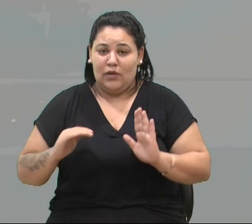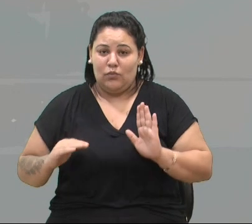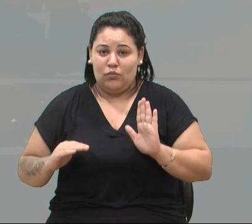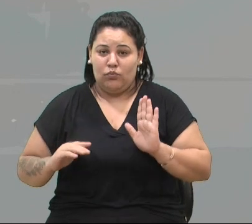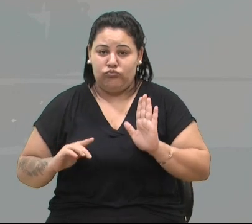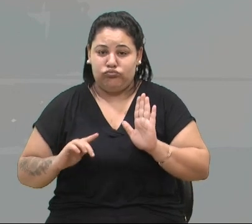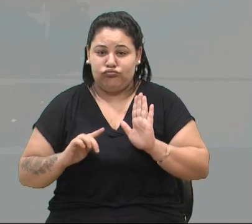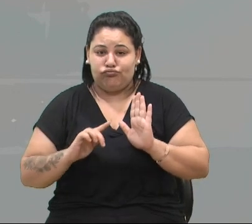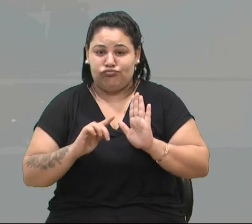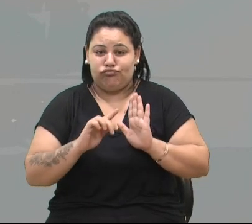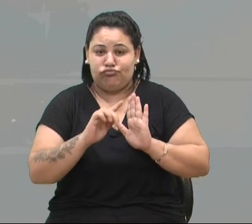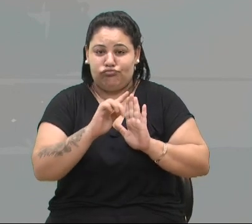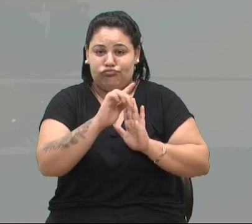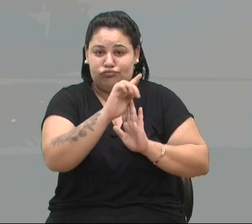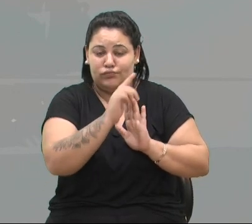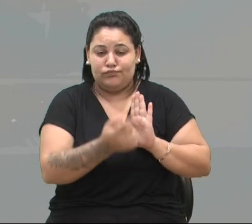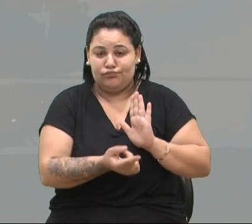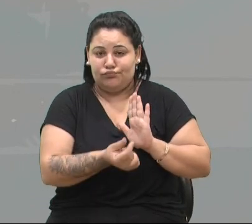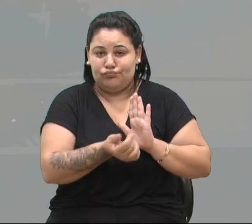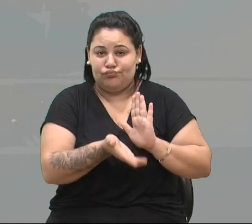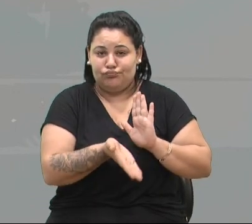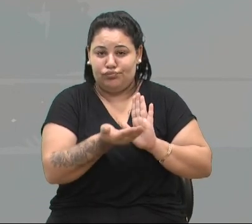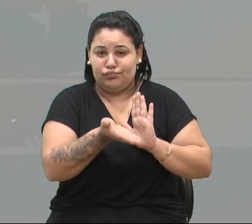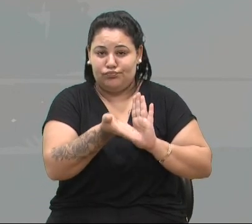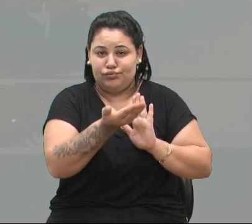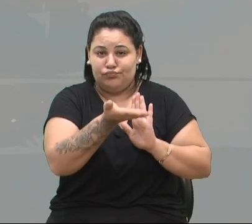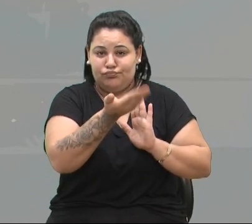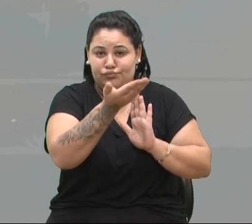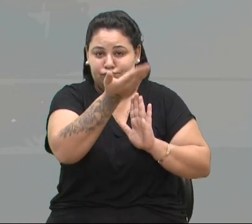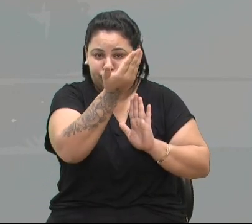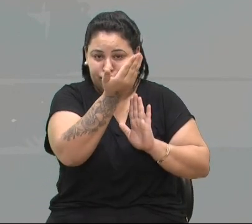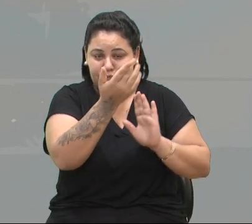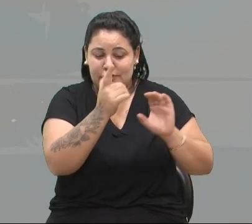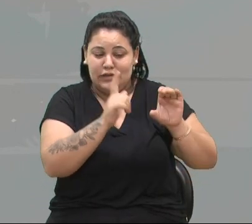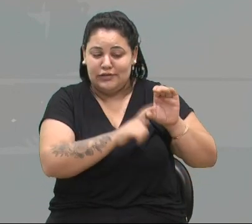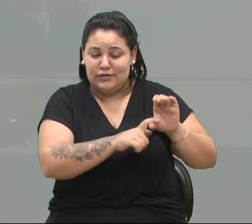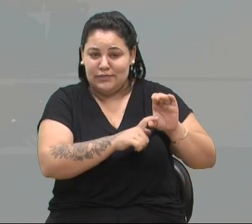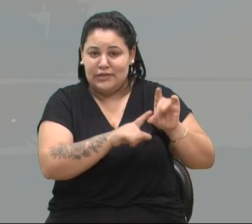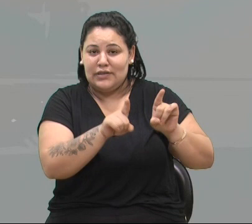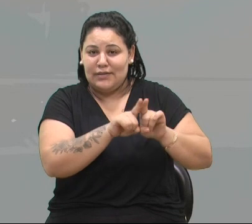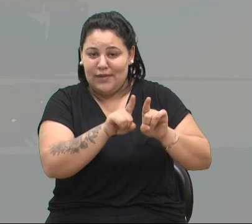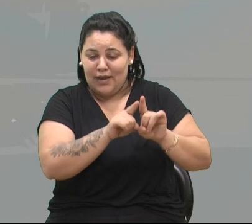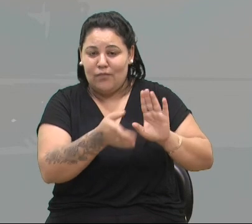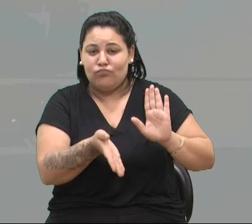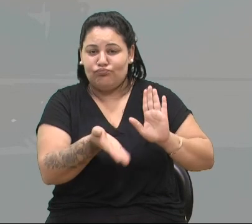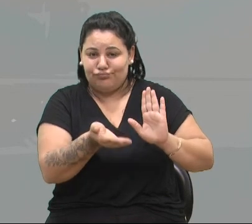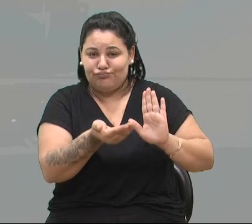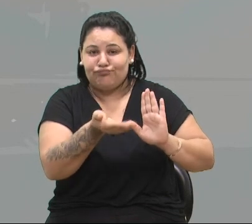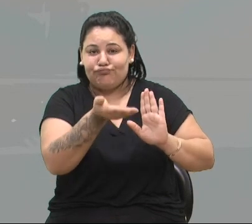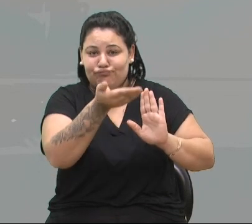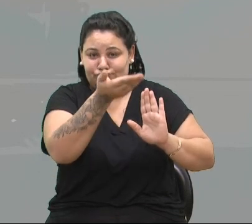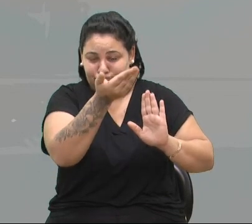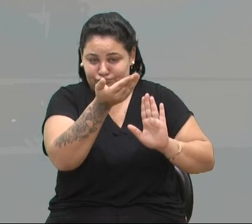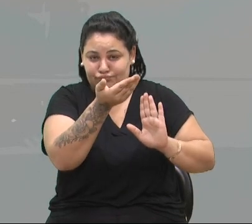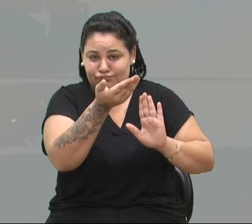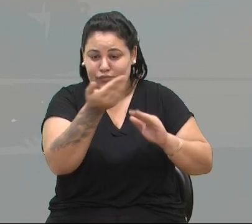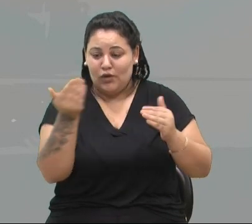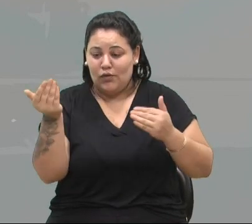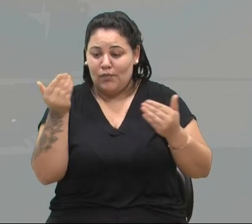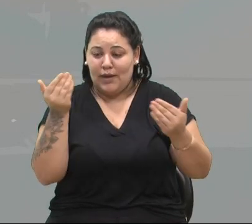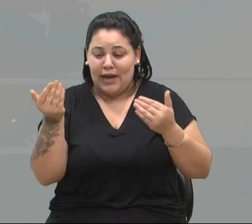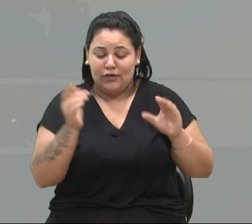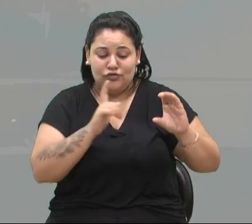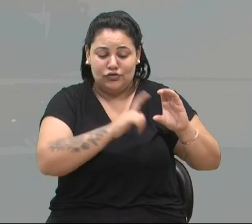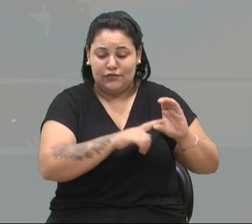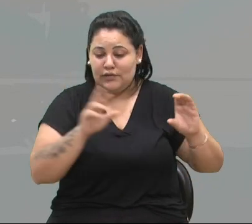municipal, e a despesa ela cresce numa proporção maior do que a receita. Se a gente